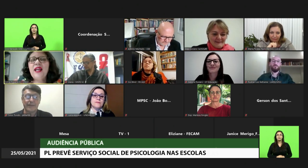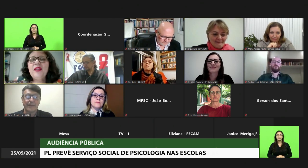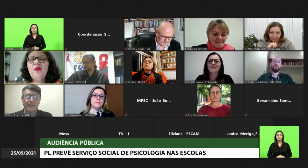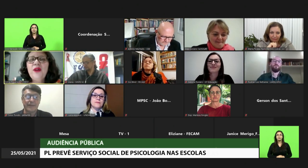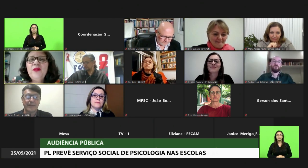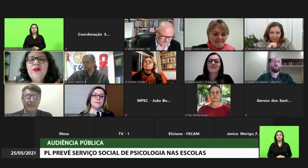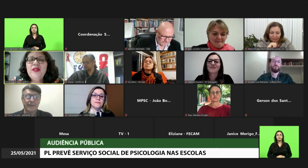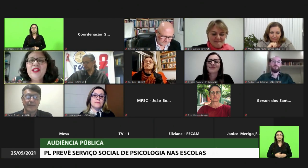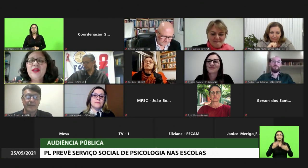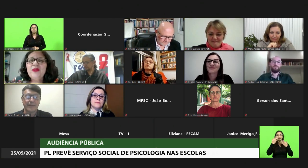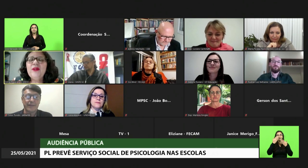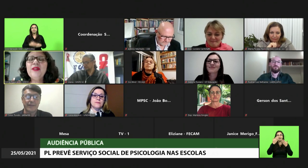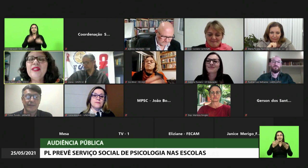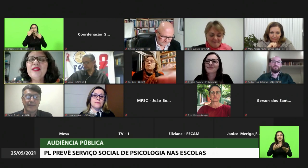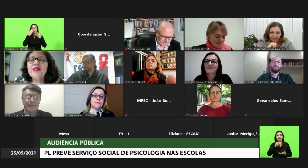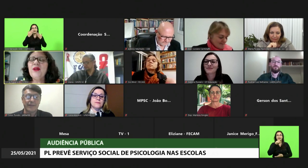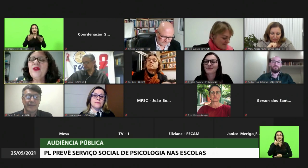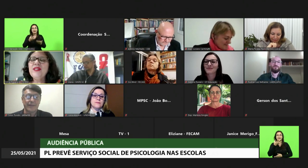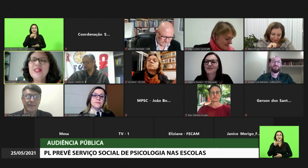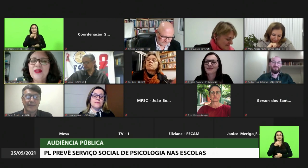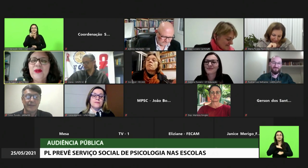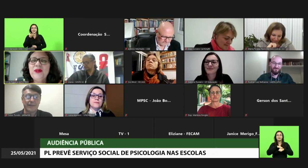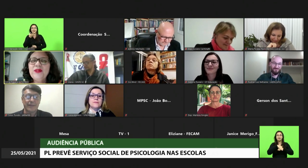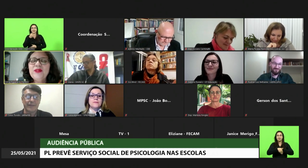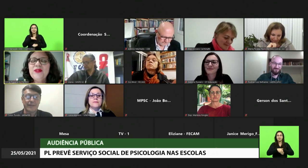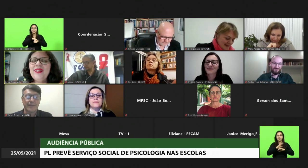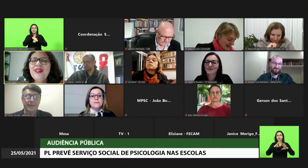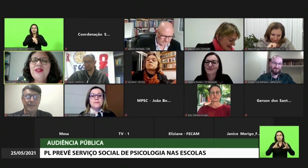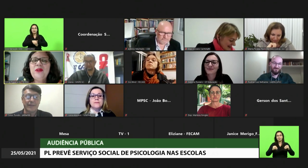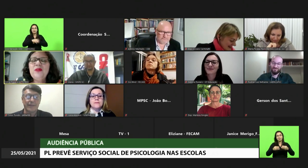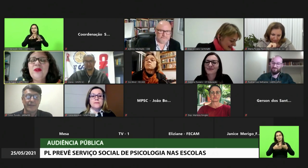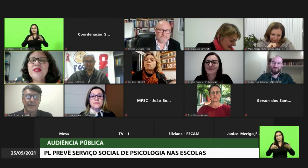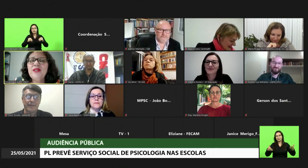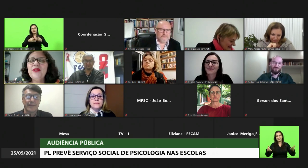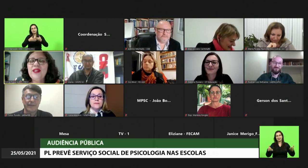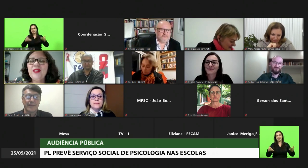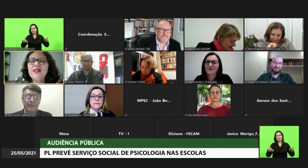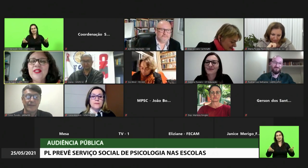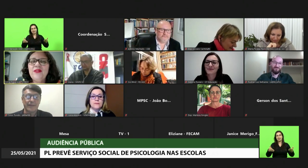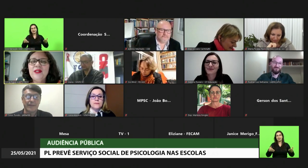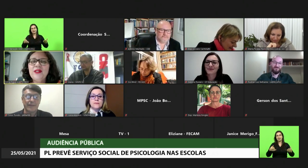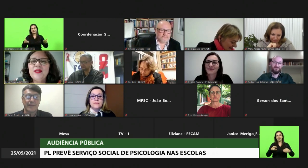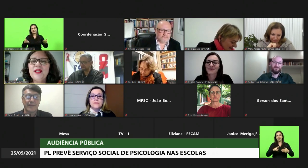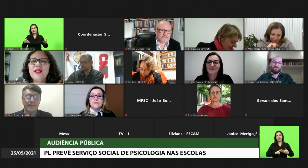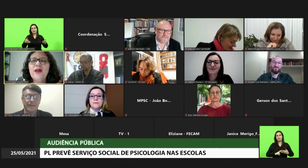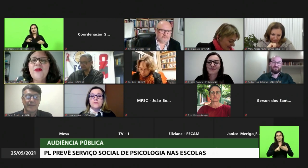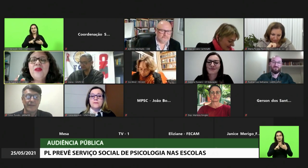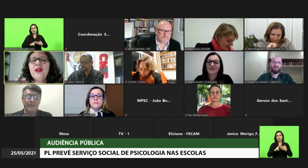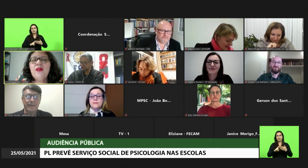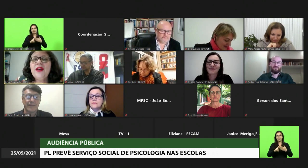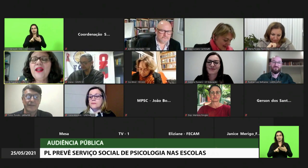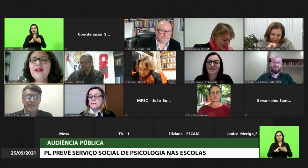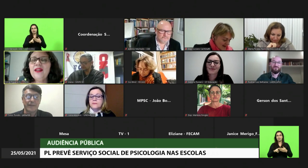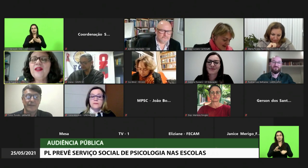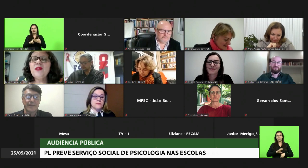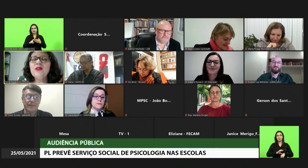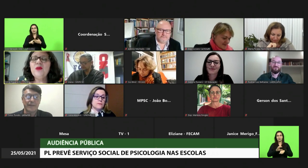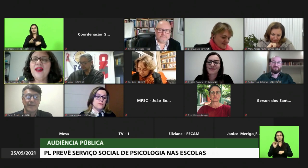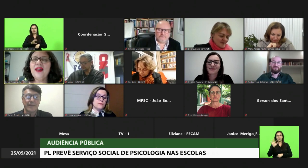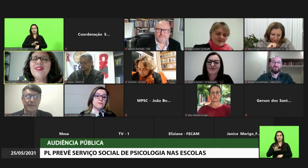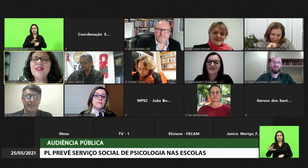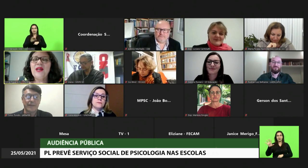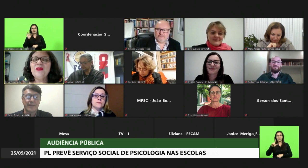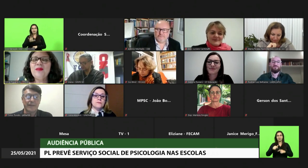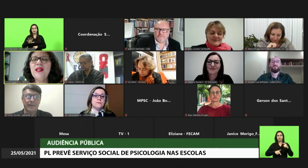Muito obrigada, boa noite a todas, todos e todos. Em nome do Conselho Federal de Serviço Social, eu